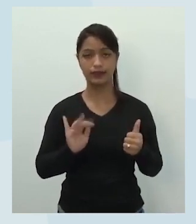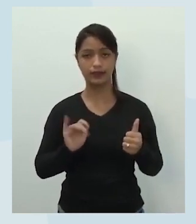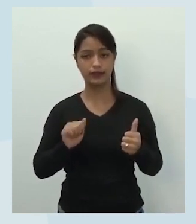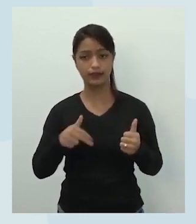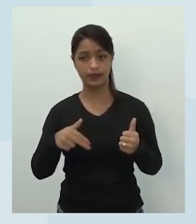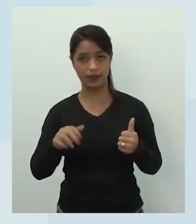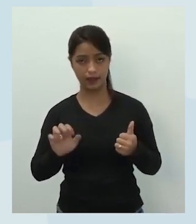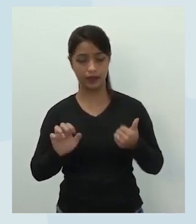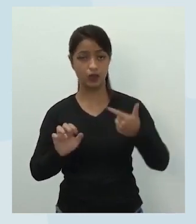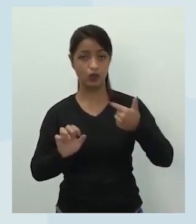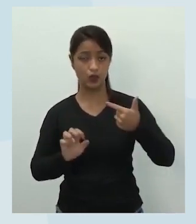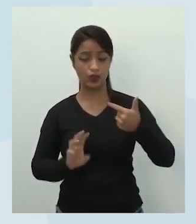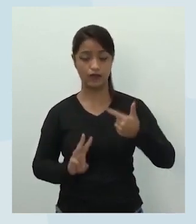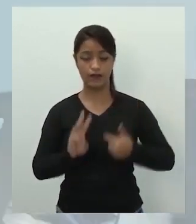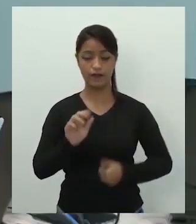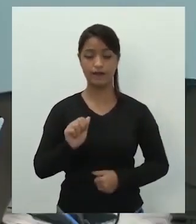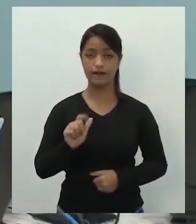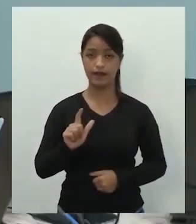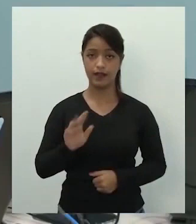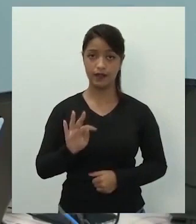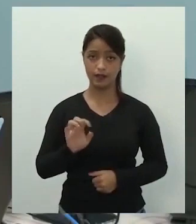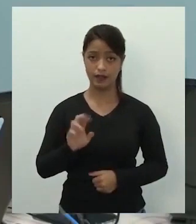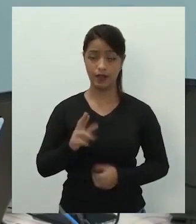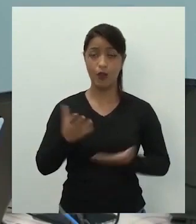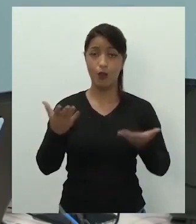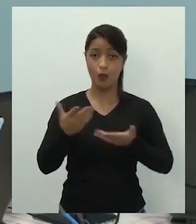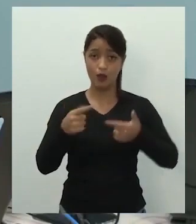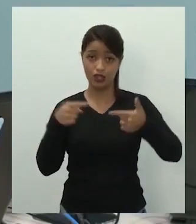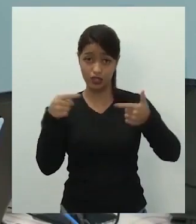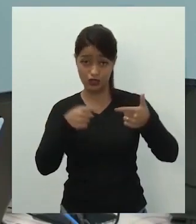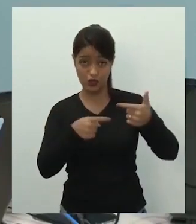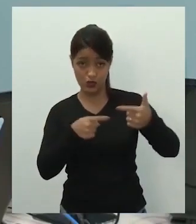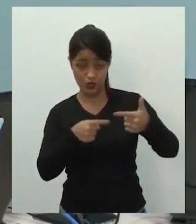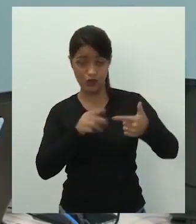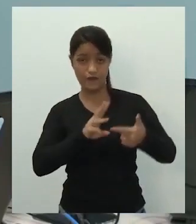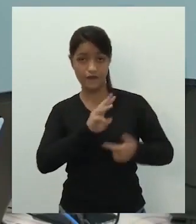o Walter Aparecido, que hoje está comigo na moderação.